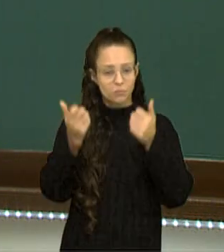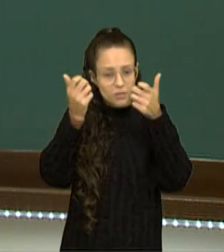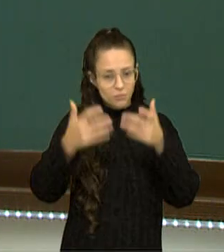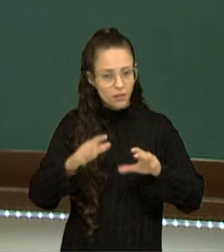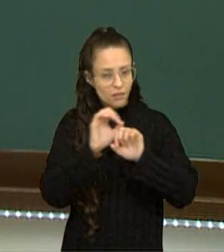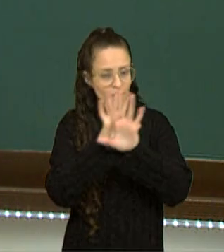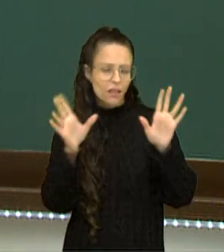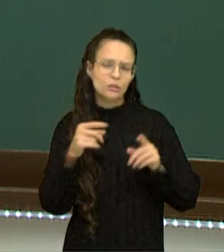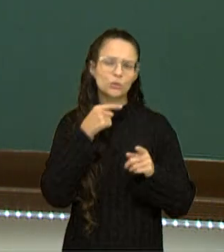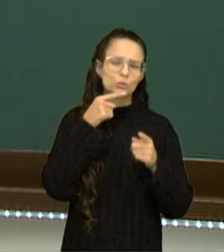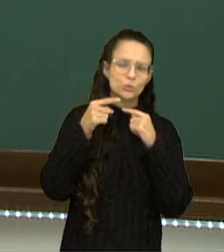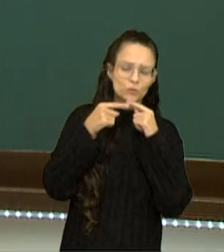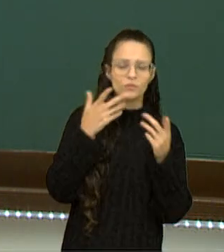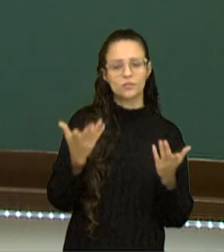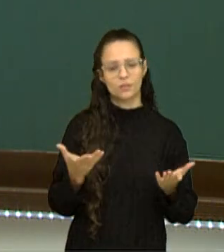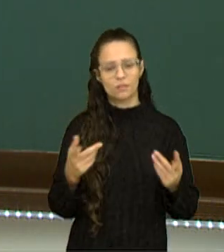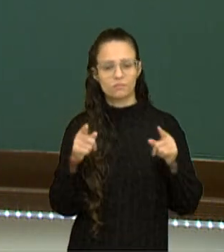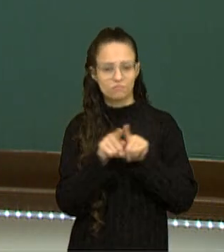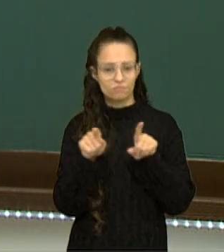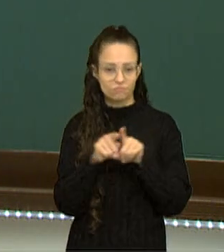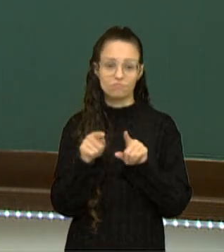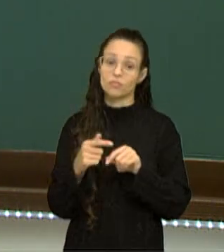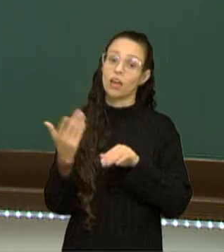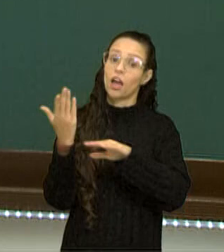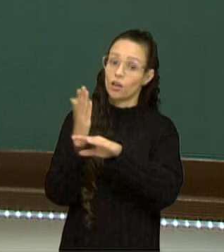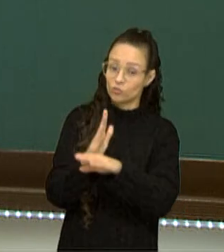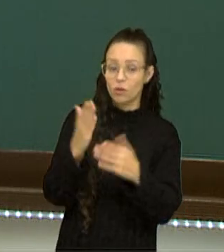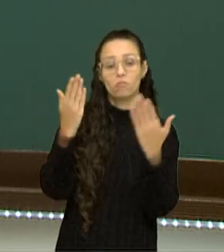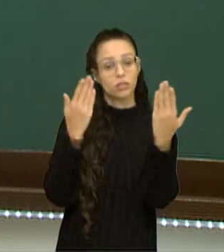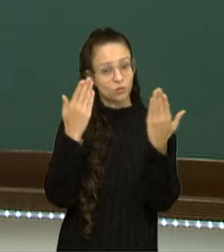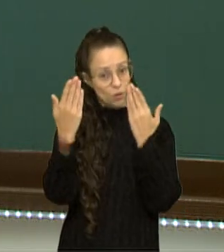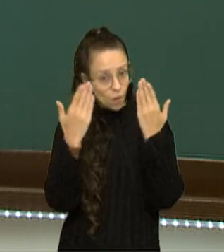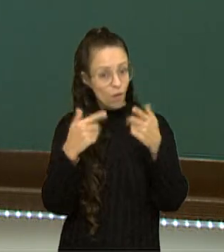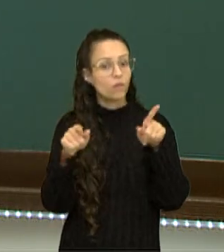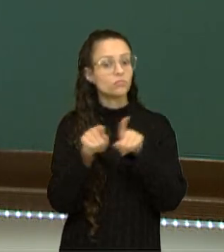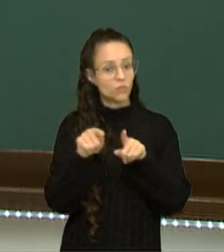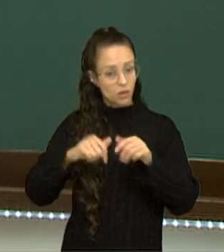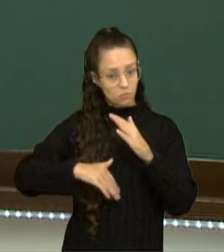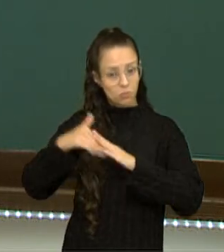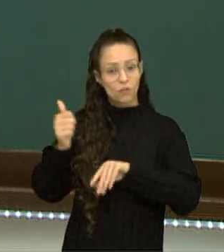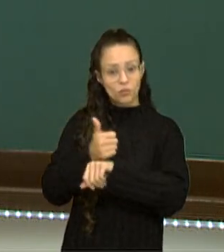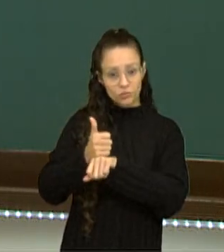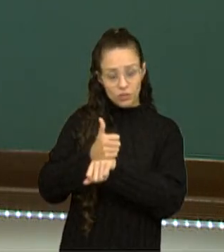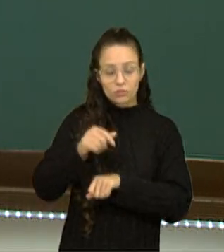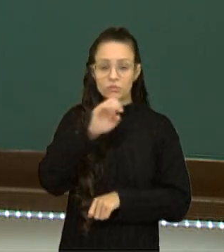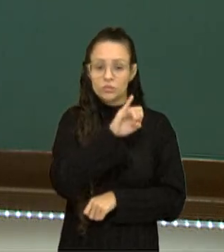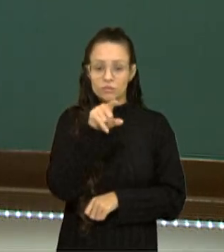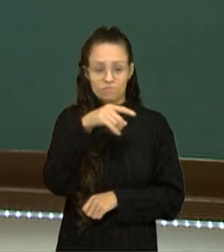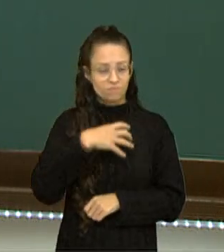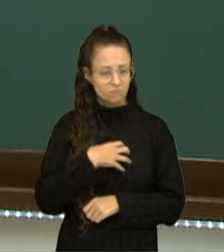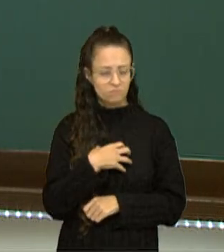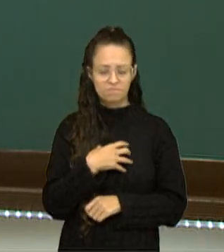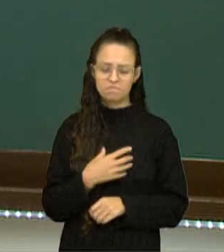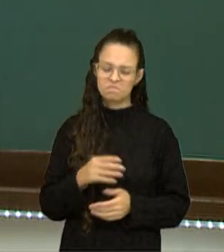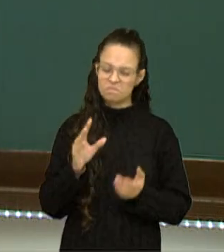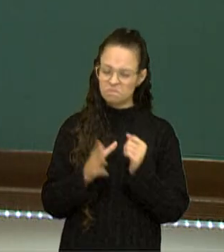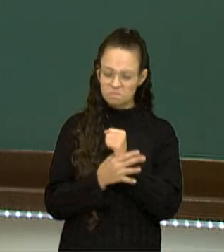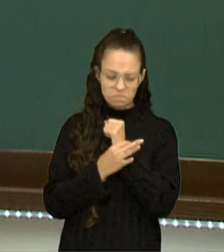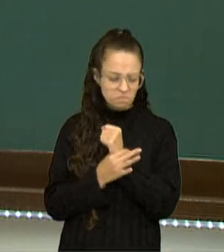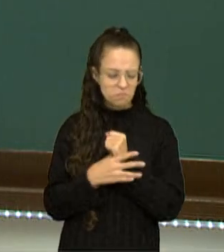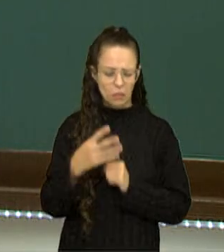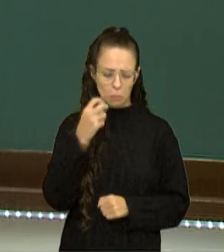esclarecimento de dúvidas, com a ajuda de psicólogos também, caso a pessoa esteja se sentindo muito insegura,